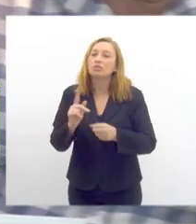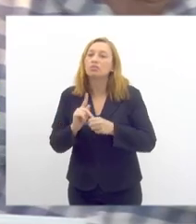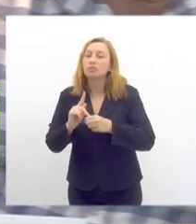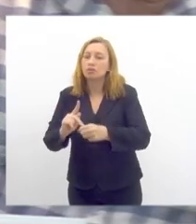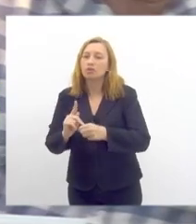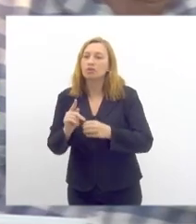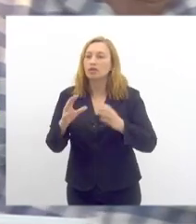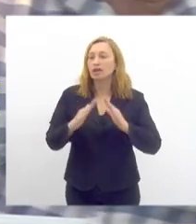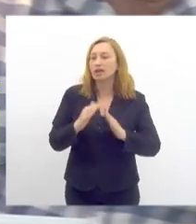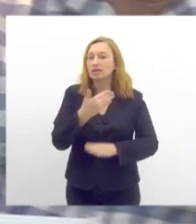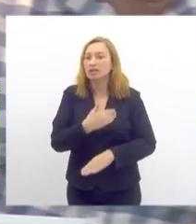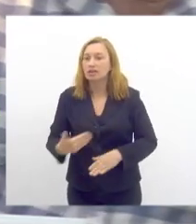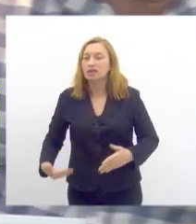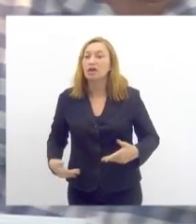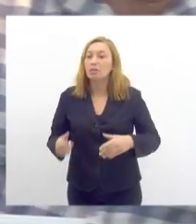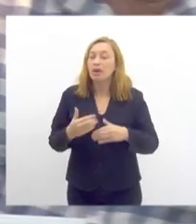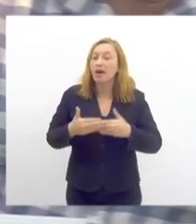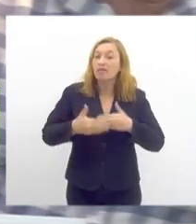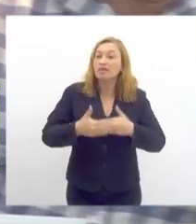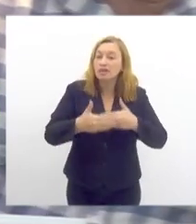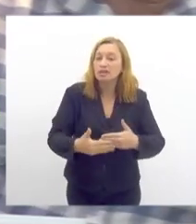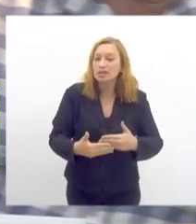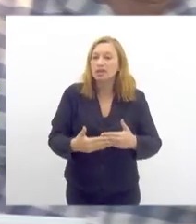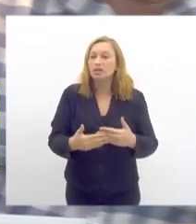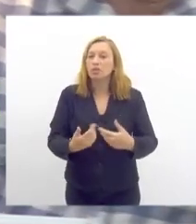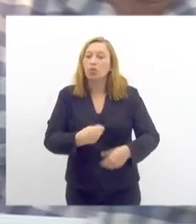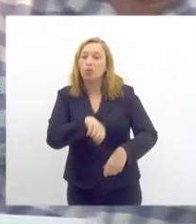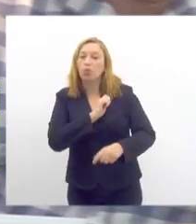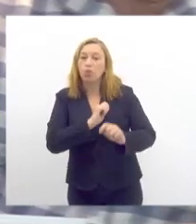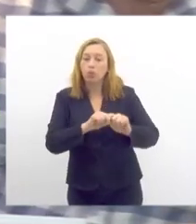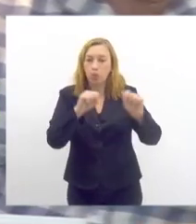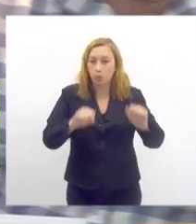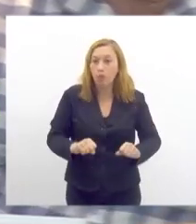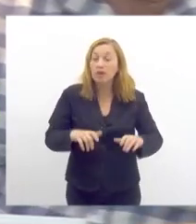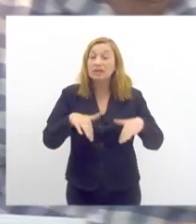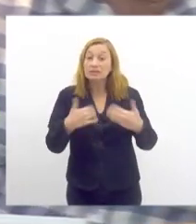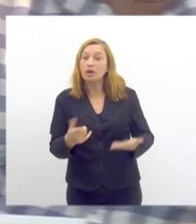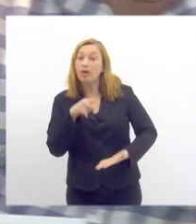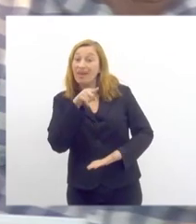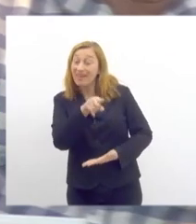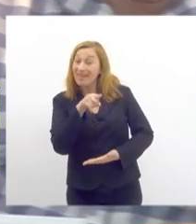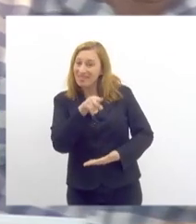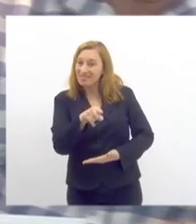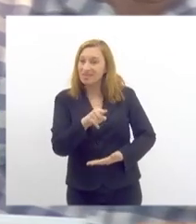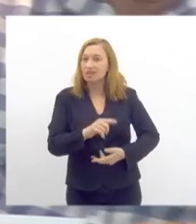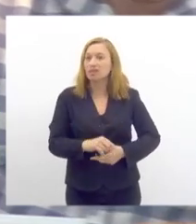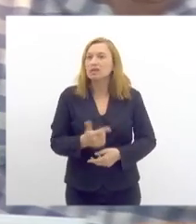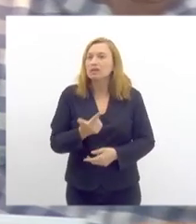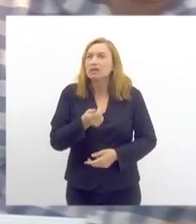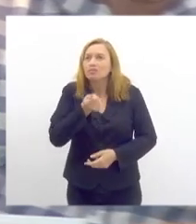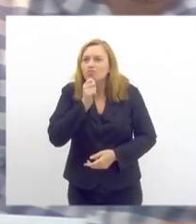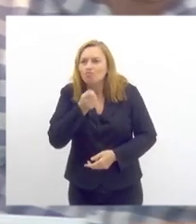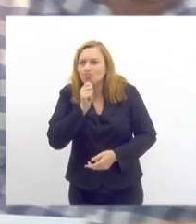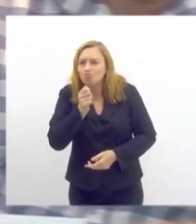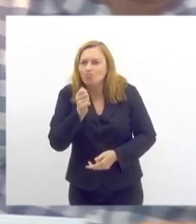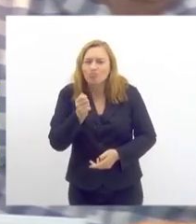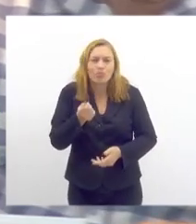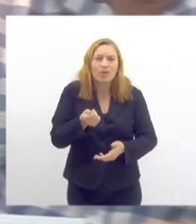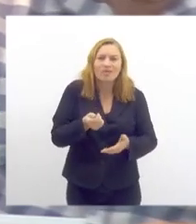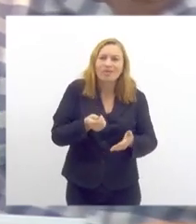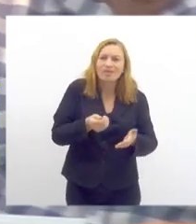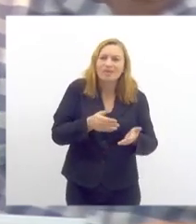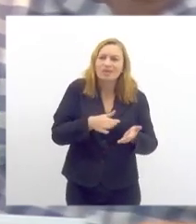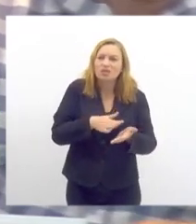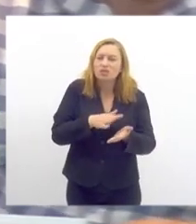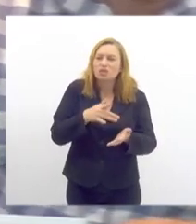próprio órgão, para a gente avançar com relação ao regime de recuperação fiscal. Então, é esse o embate. Não há nenhuma negativa, tanto